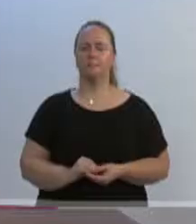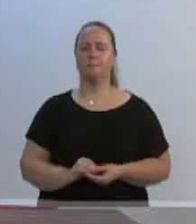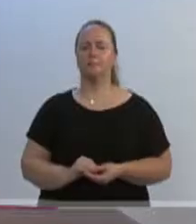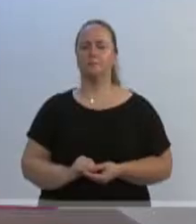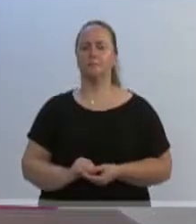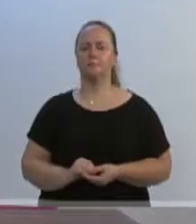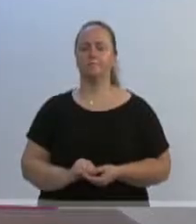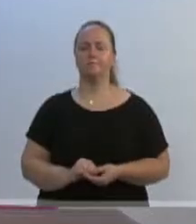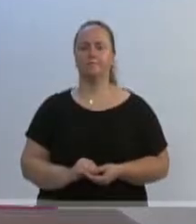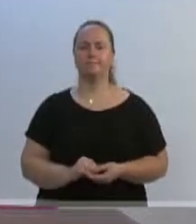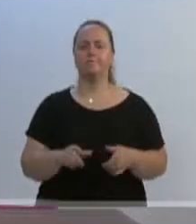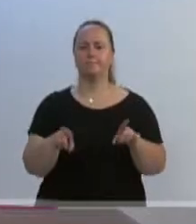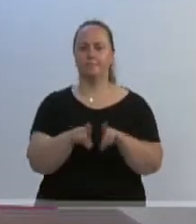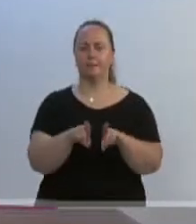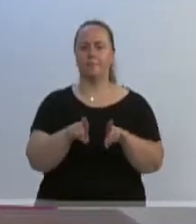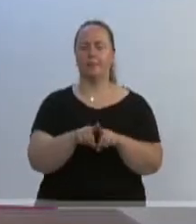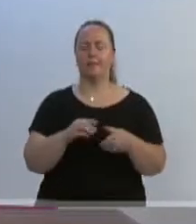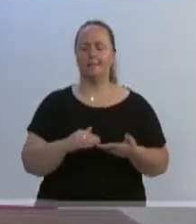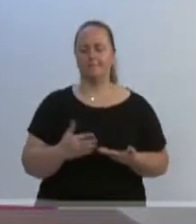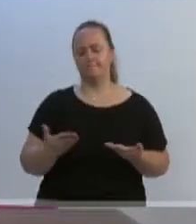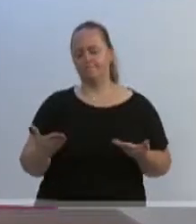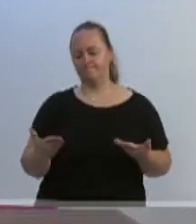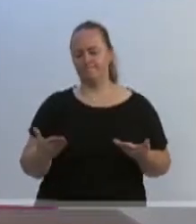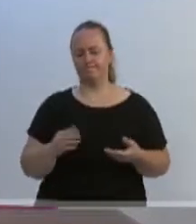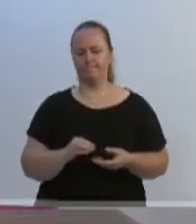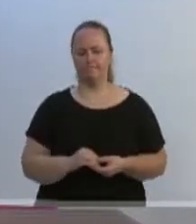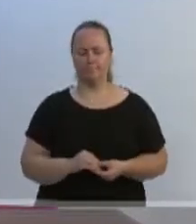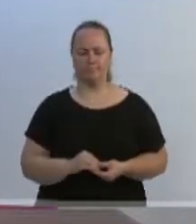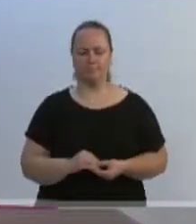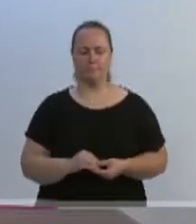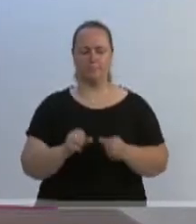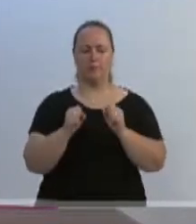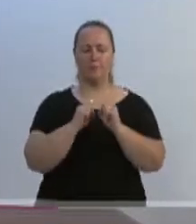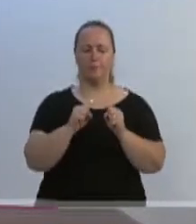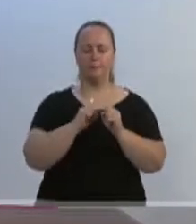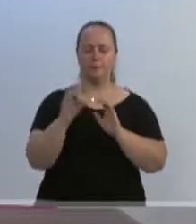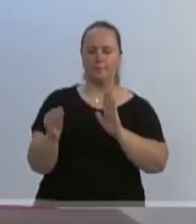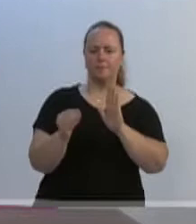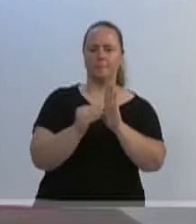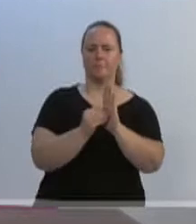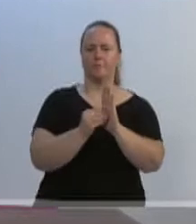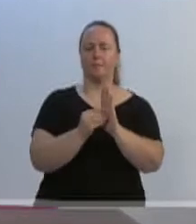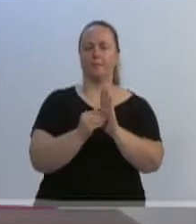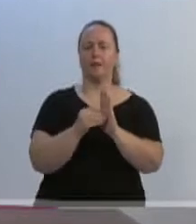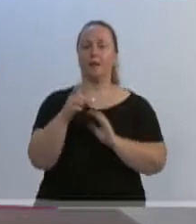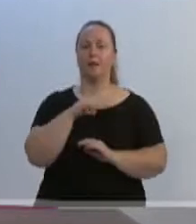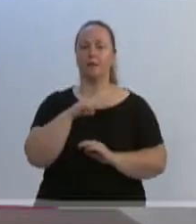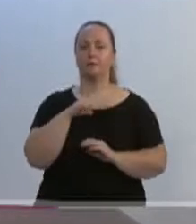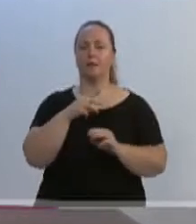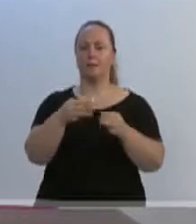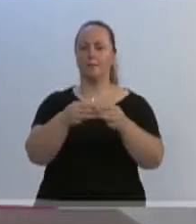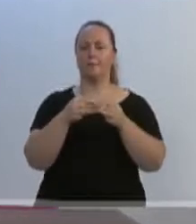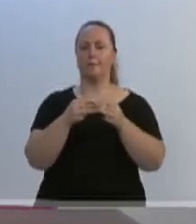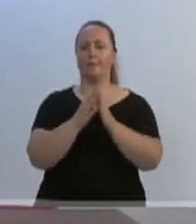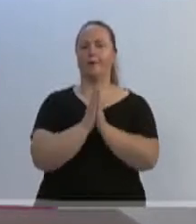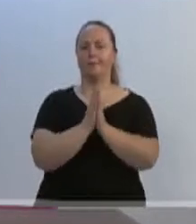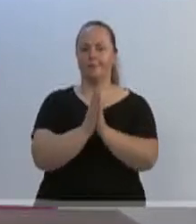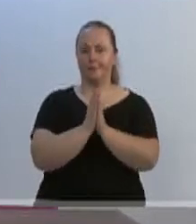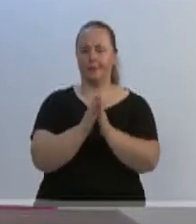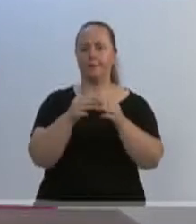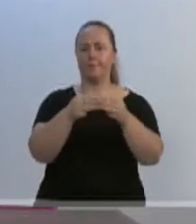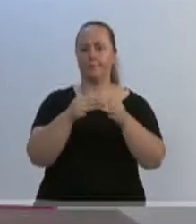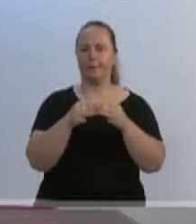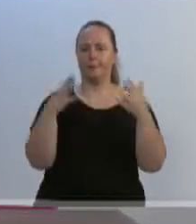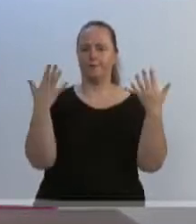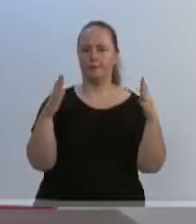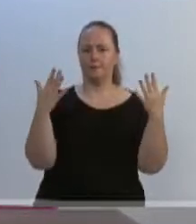gostaria, talvez, que a Casa Legislativa, fizesse as inclusões, porque nós temos aqui moção de apelo, moção de